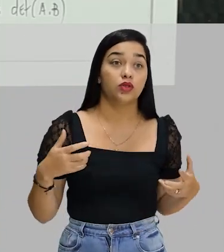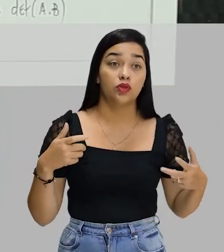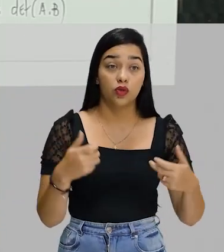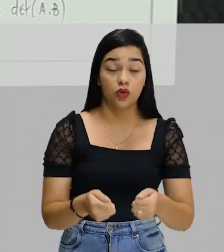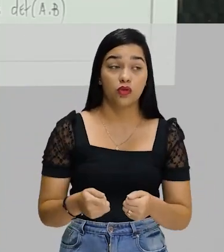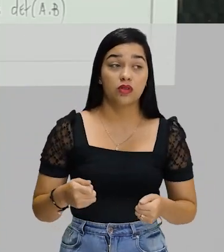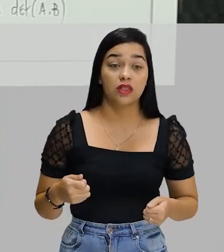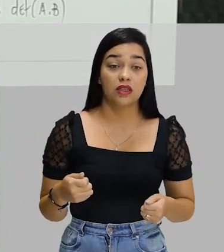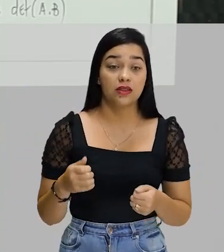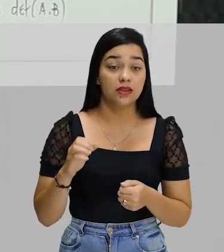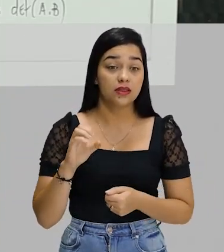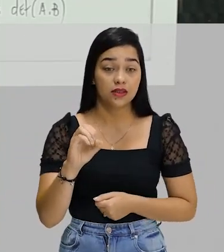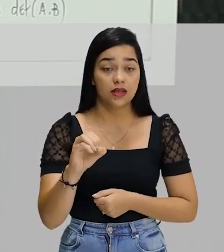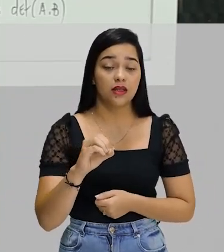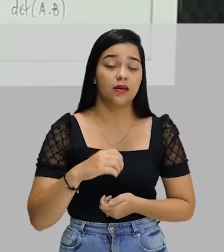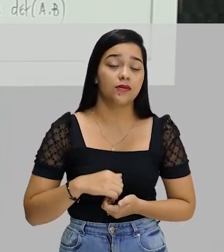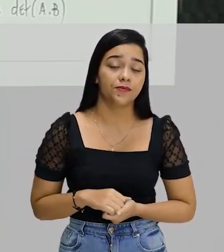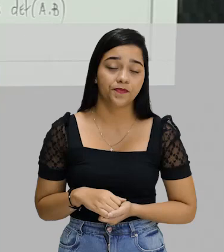ela zerada. Ó.